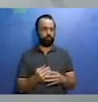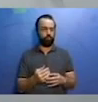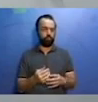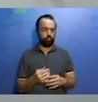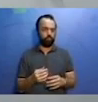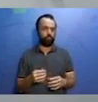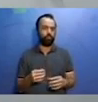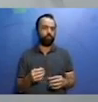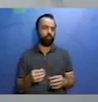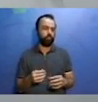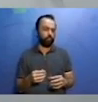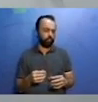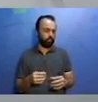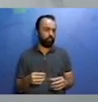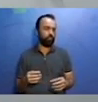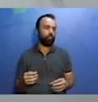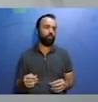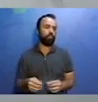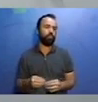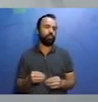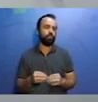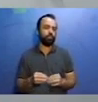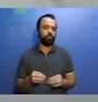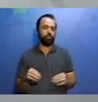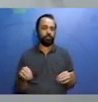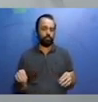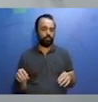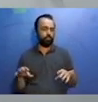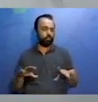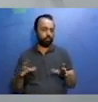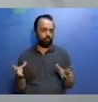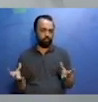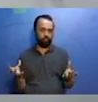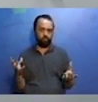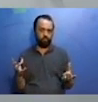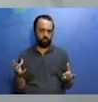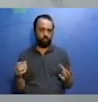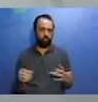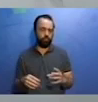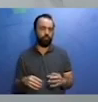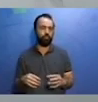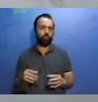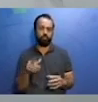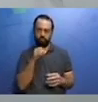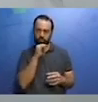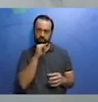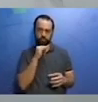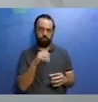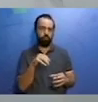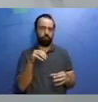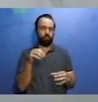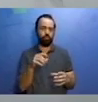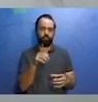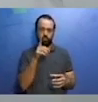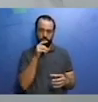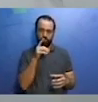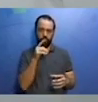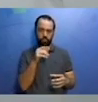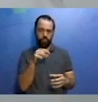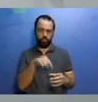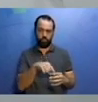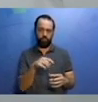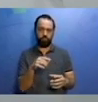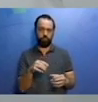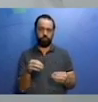líquido do componente sólido em recipientes diferentes. Um exemplo é a água e o sal, chamado de cloreto de